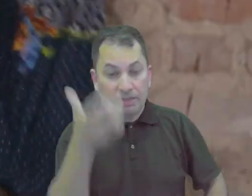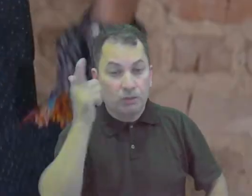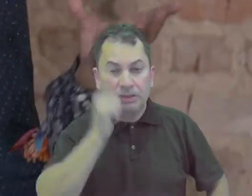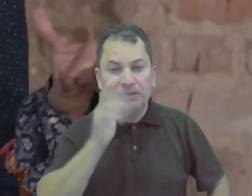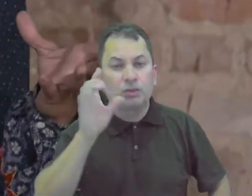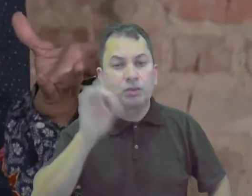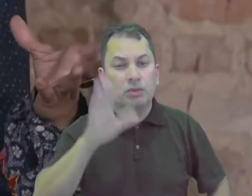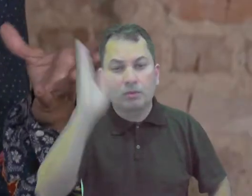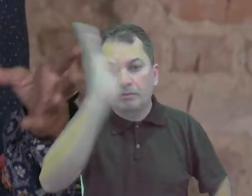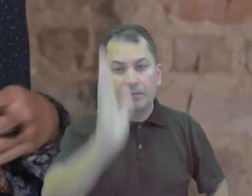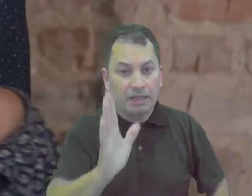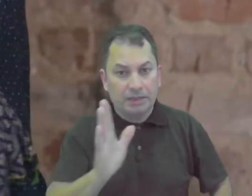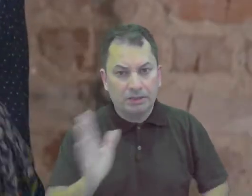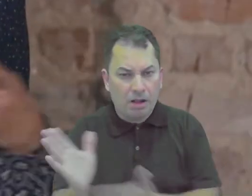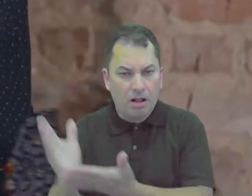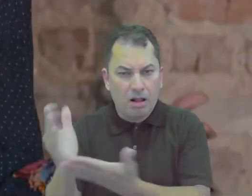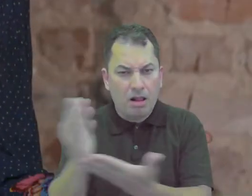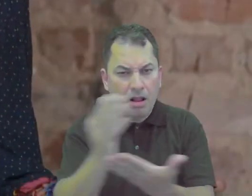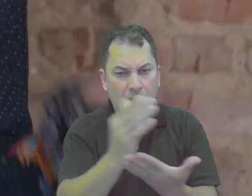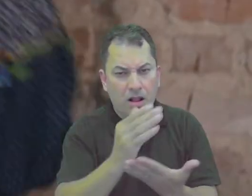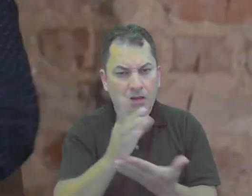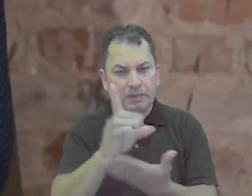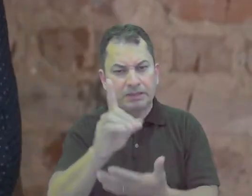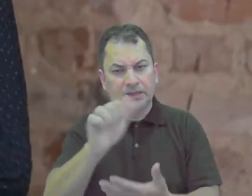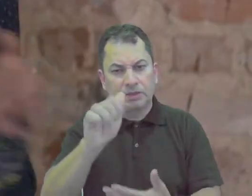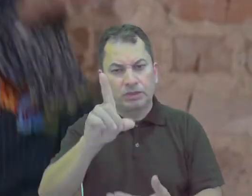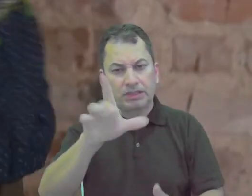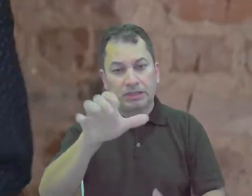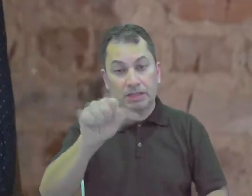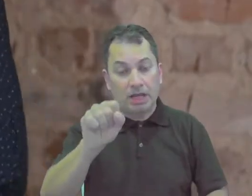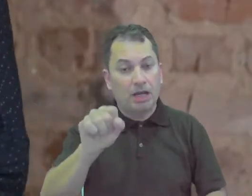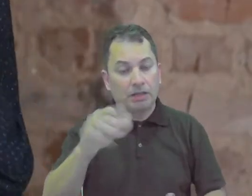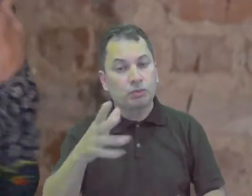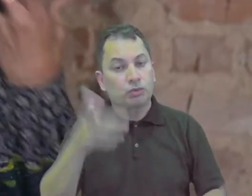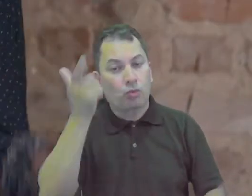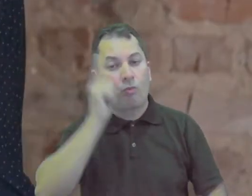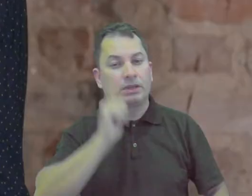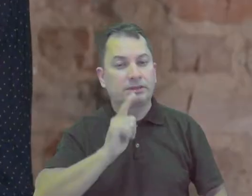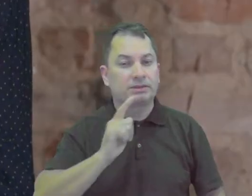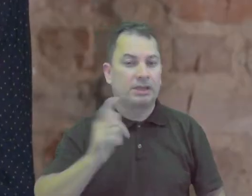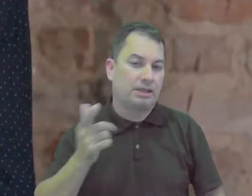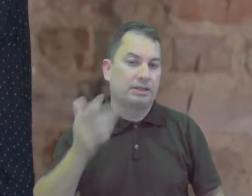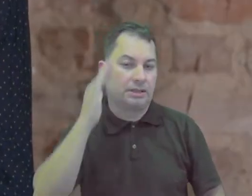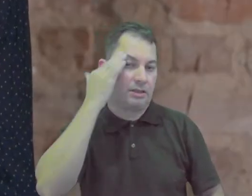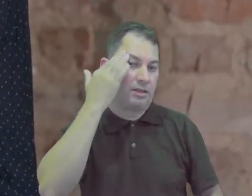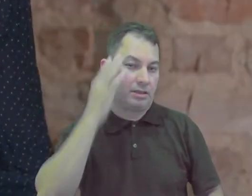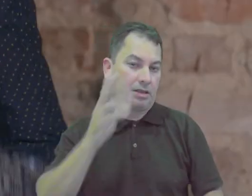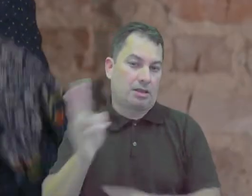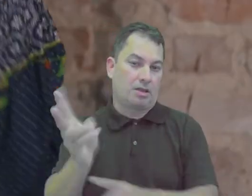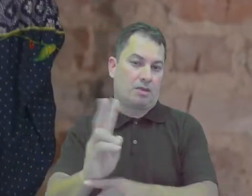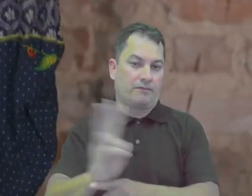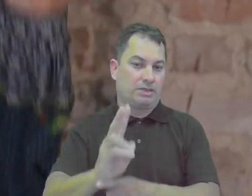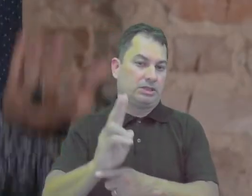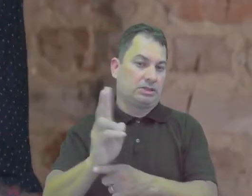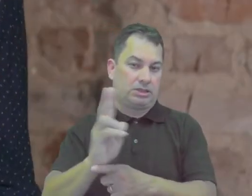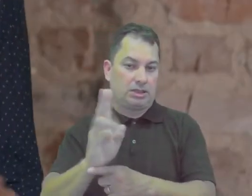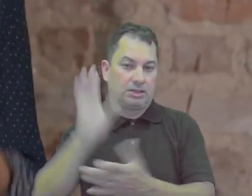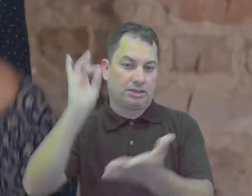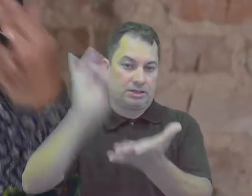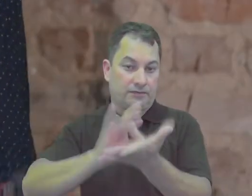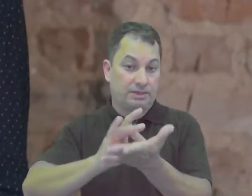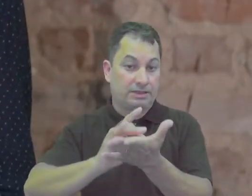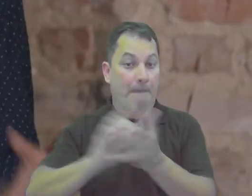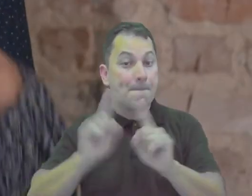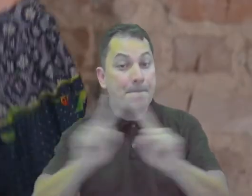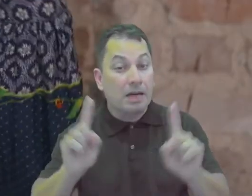esses dados todos levantados, eles se transcrevem, se traduzem em vigilância de fato, né? Para que isso ocorra,